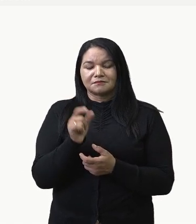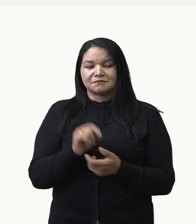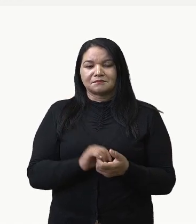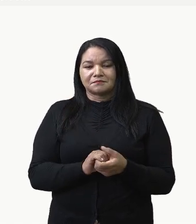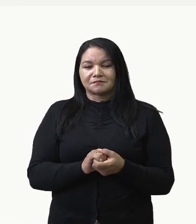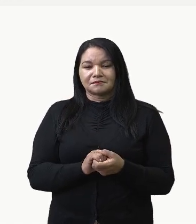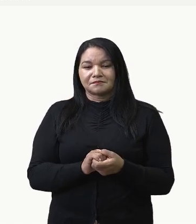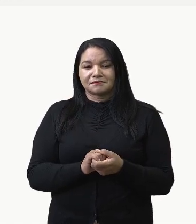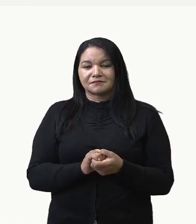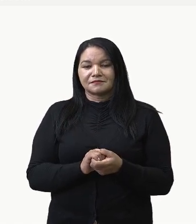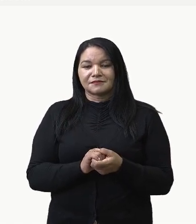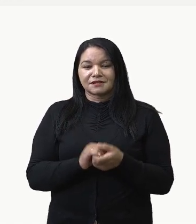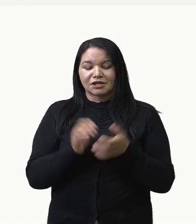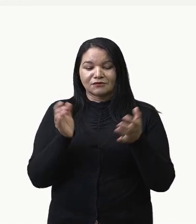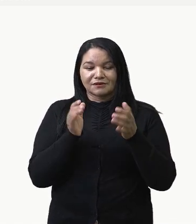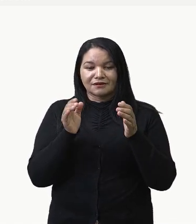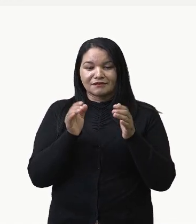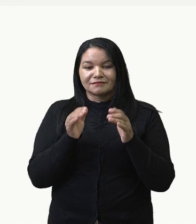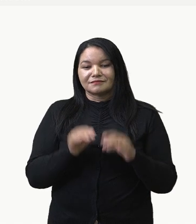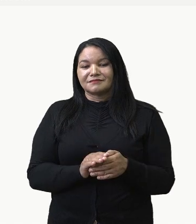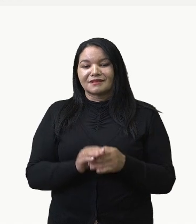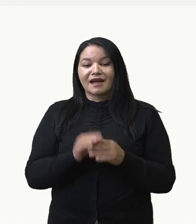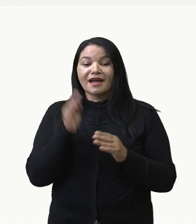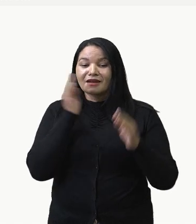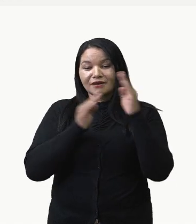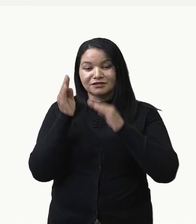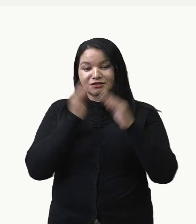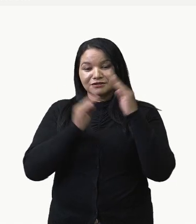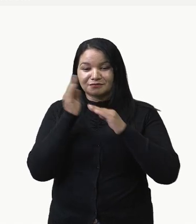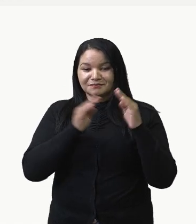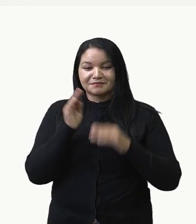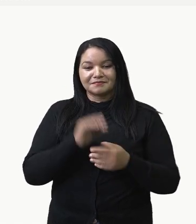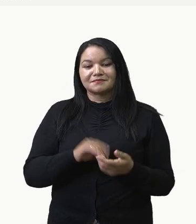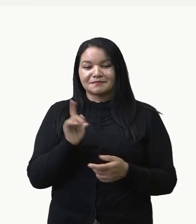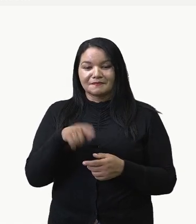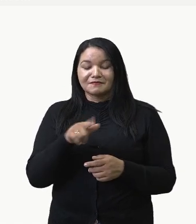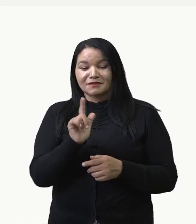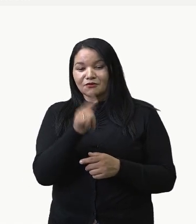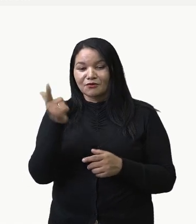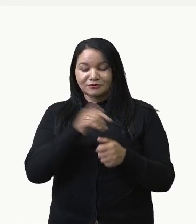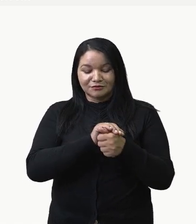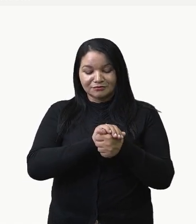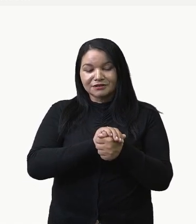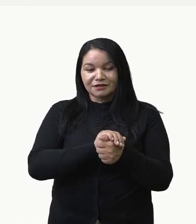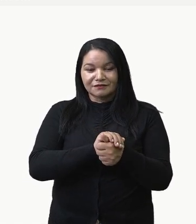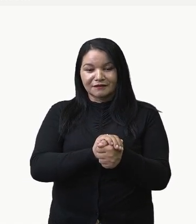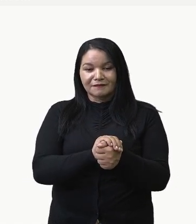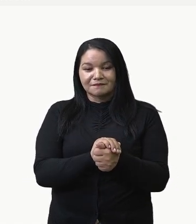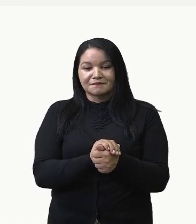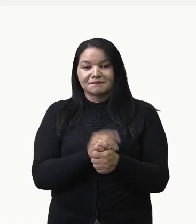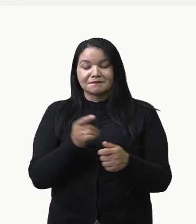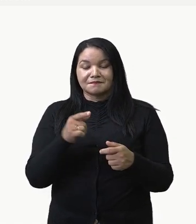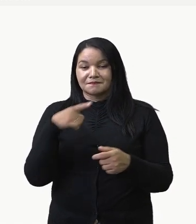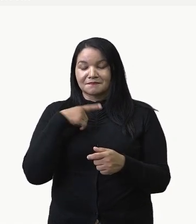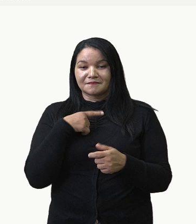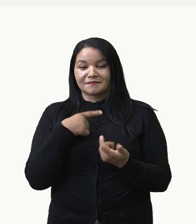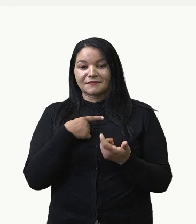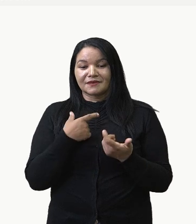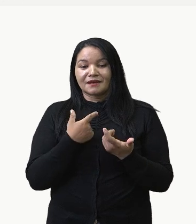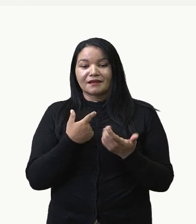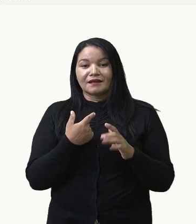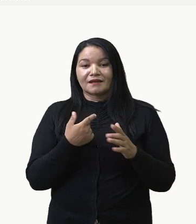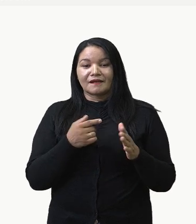pessoal hamster tortuga a tartaruga tem a selv Claro e tem né as